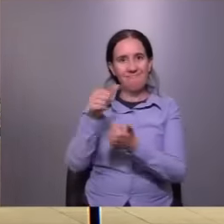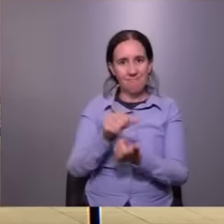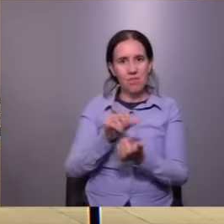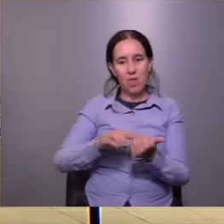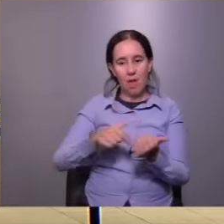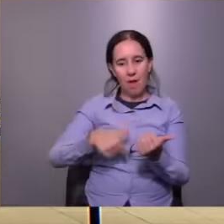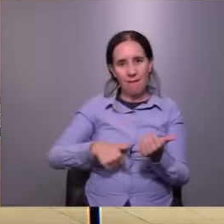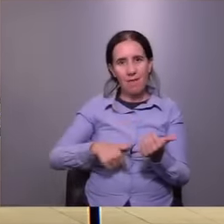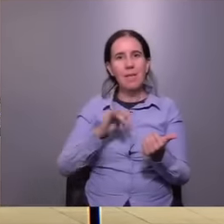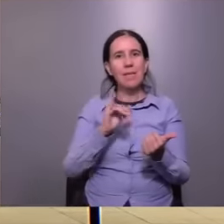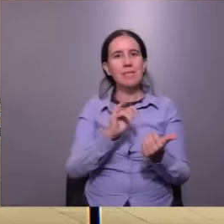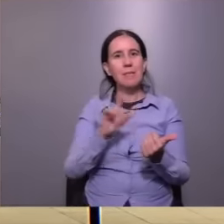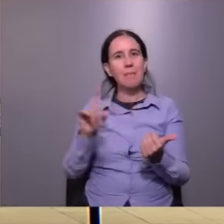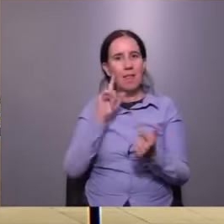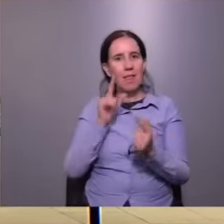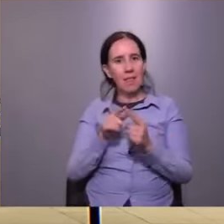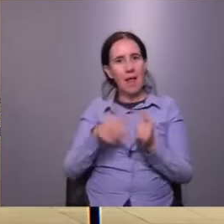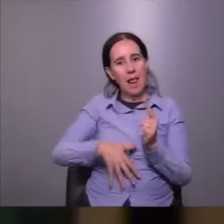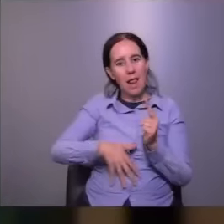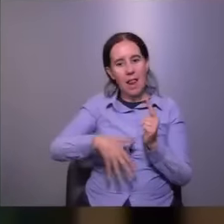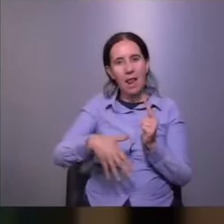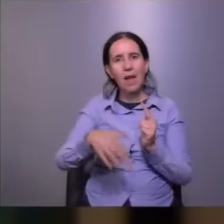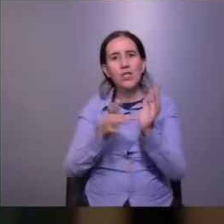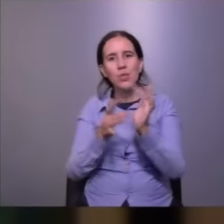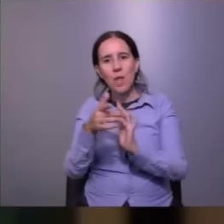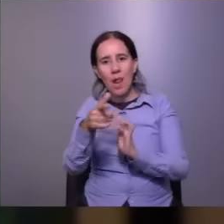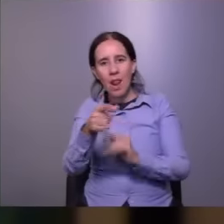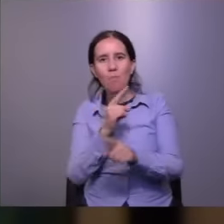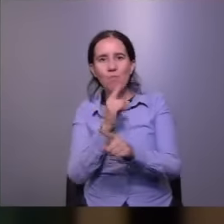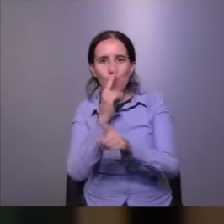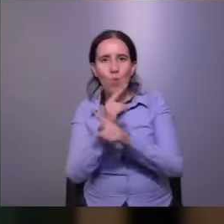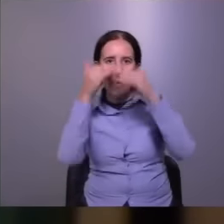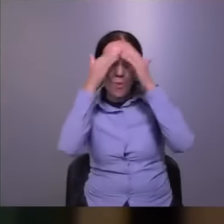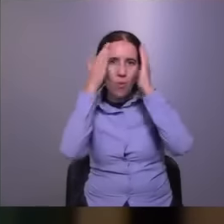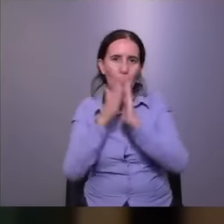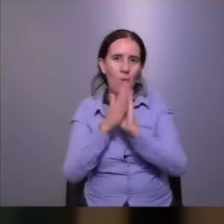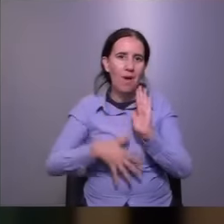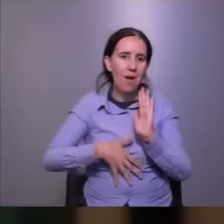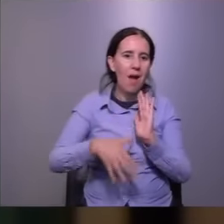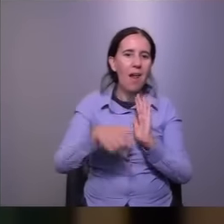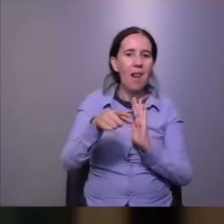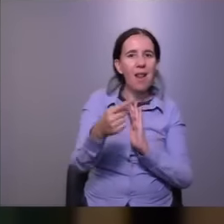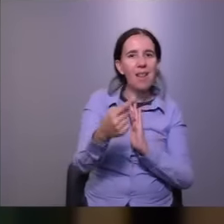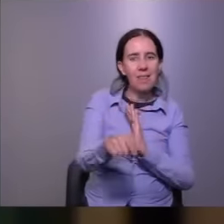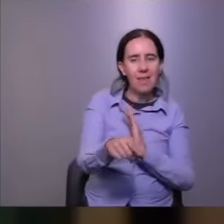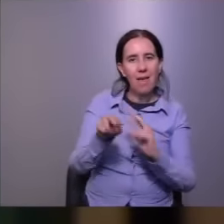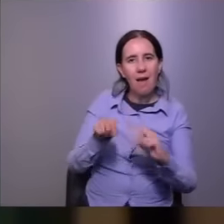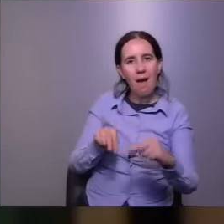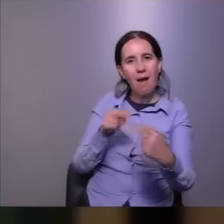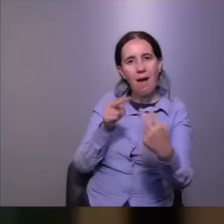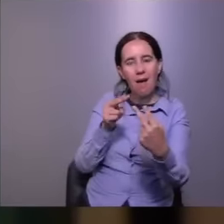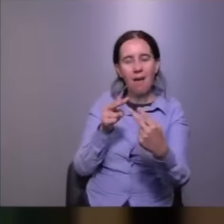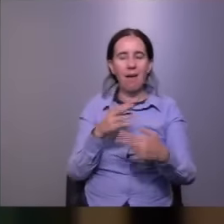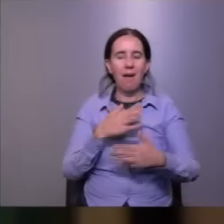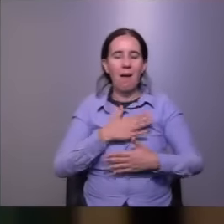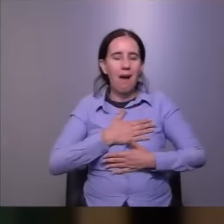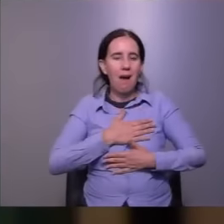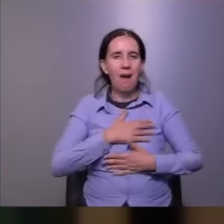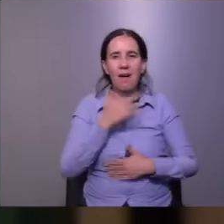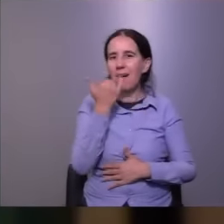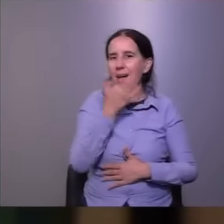alegría. João Batista, ainda no seio de Isabel, reconhece a presença de Jesus, também ele no seio de Maria, sua